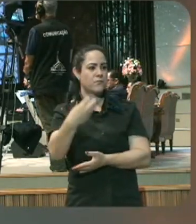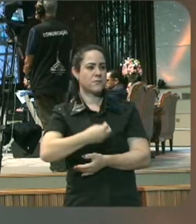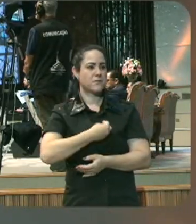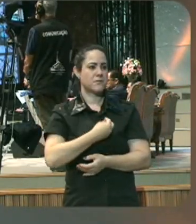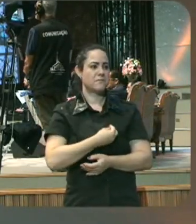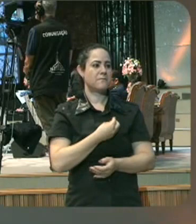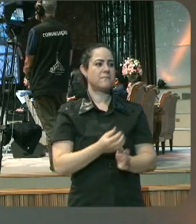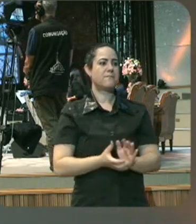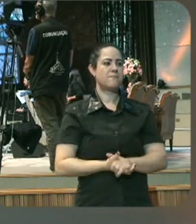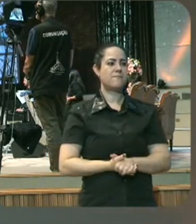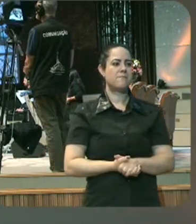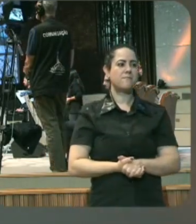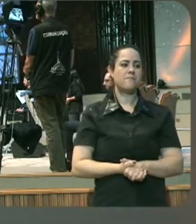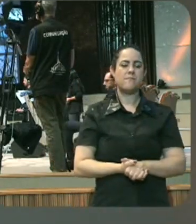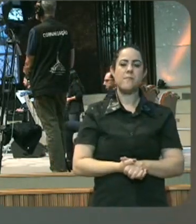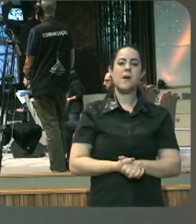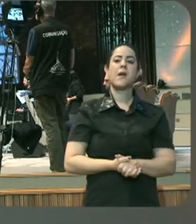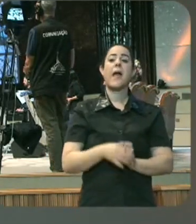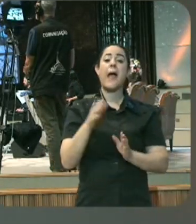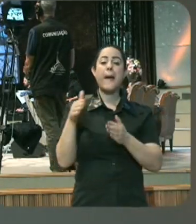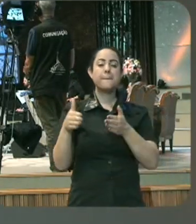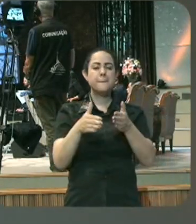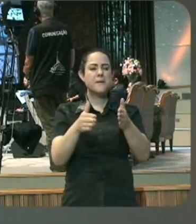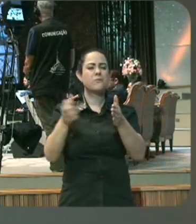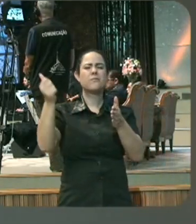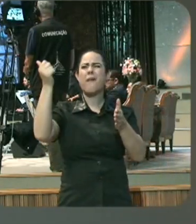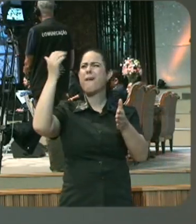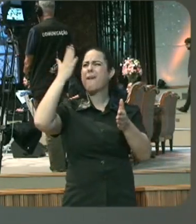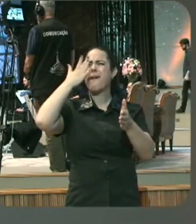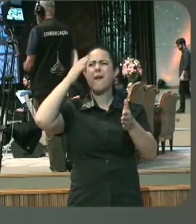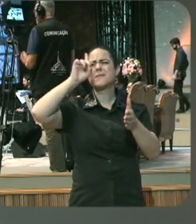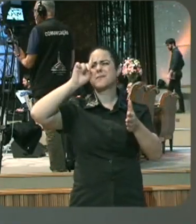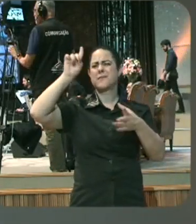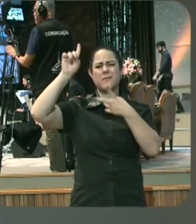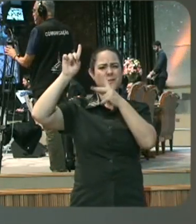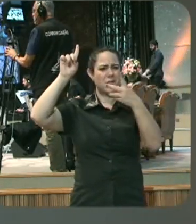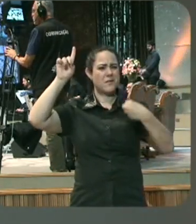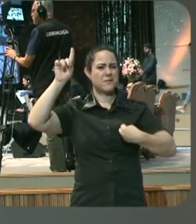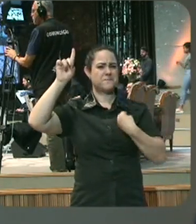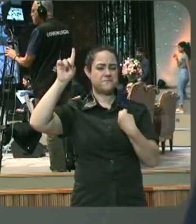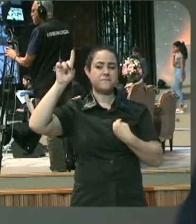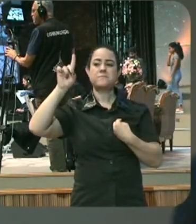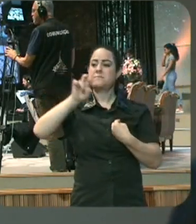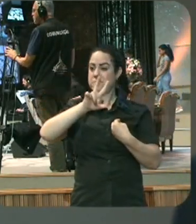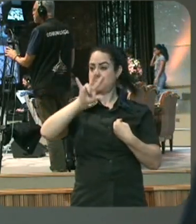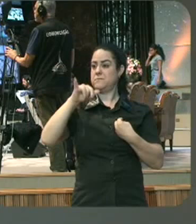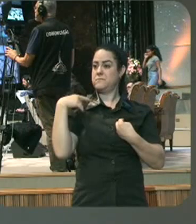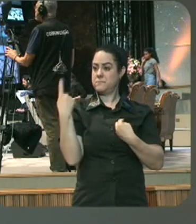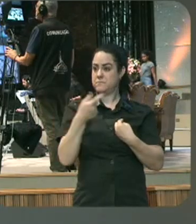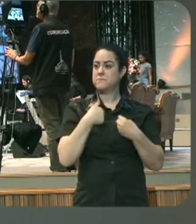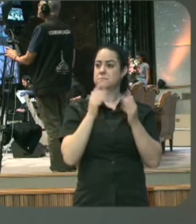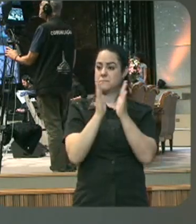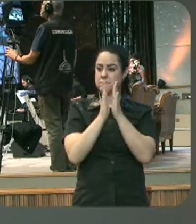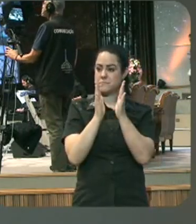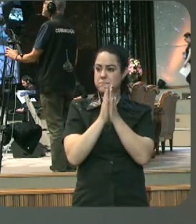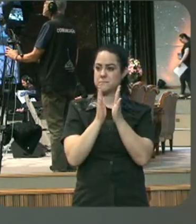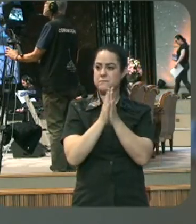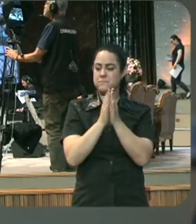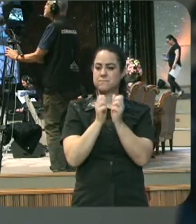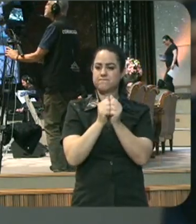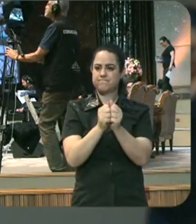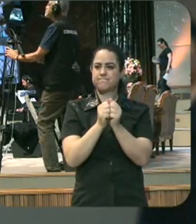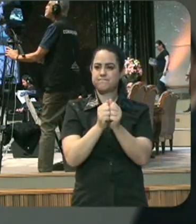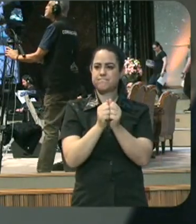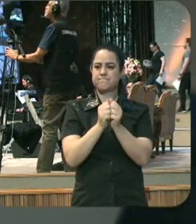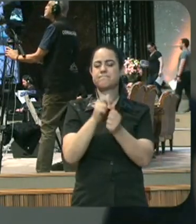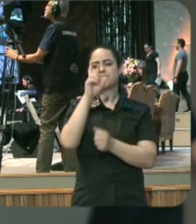vida. Jornada da graça dele na tua vida, viu? E a gente vai estar orando juntos.